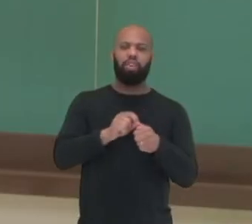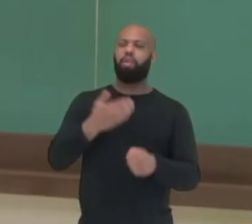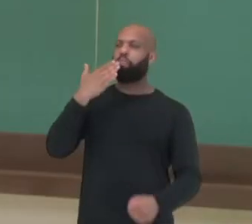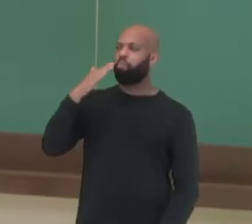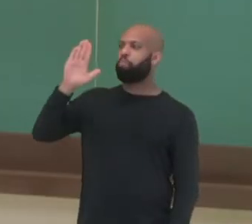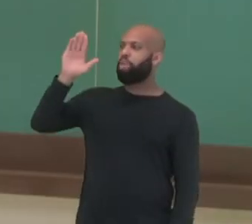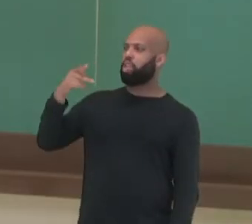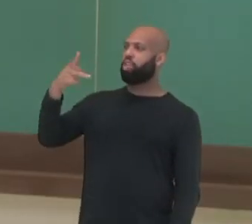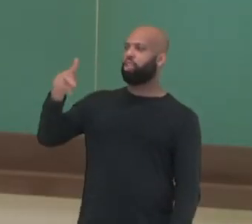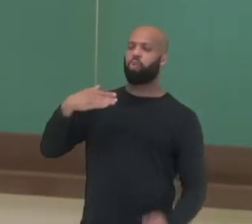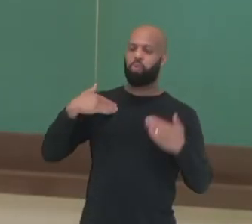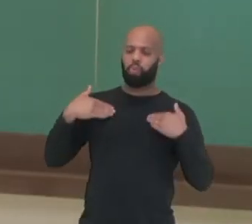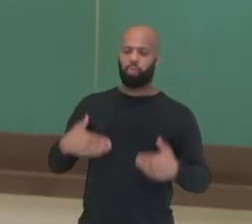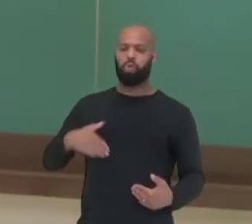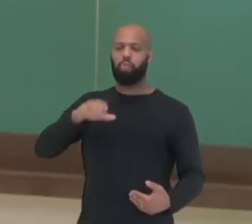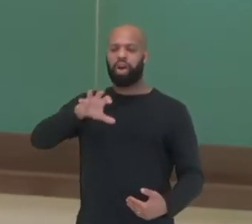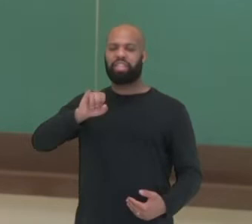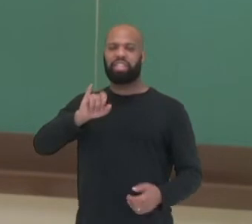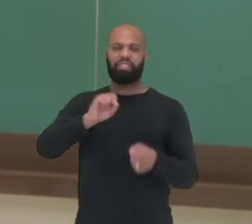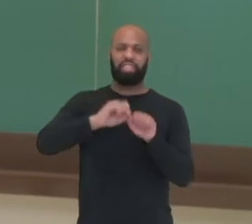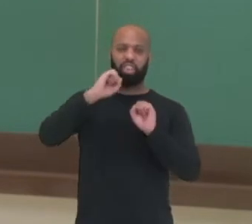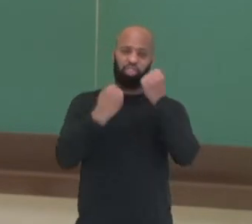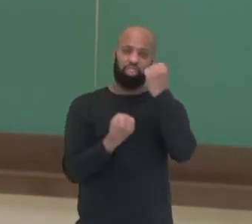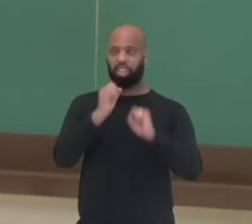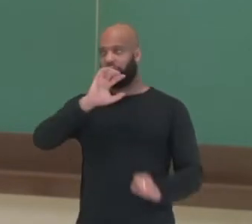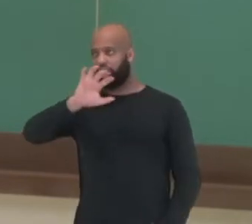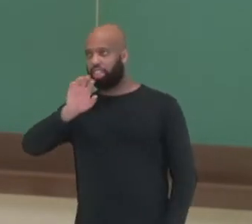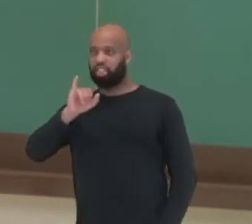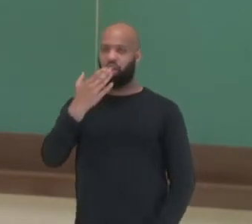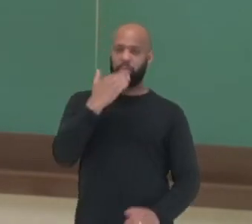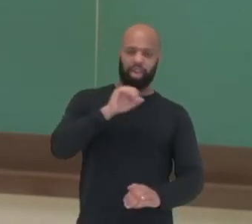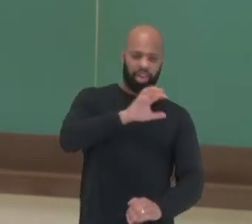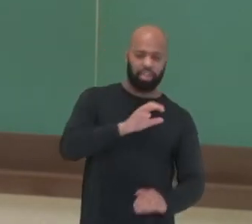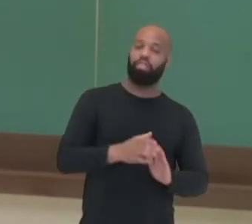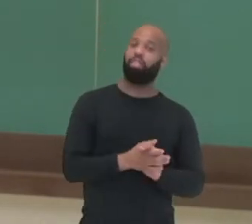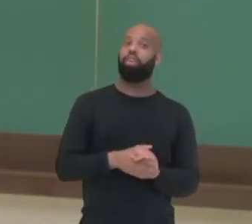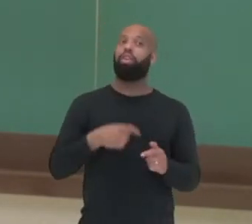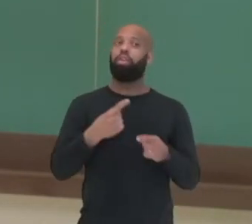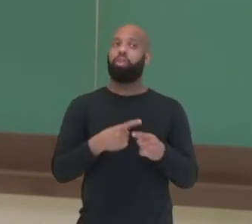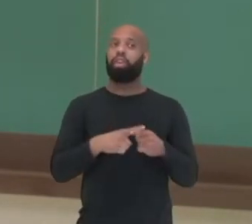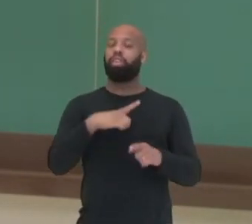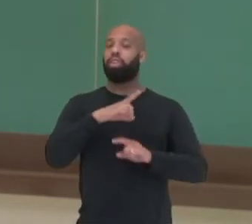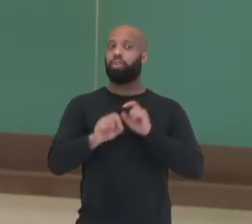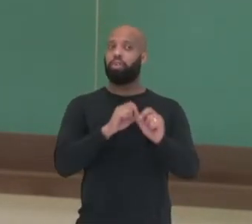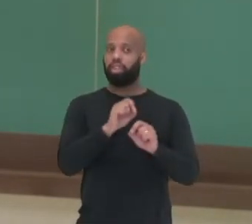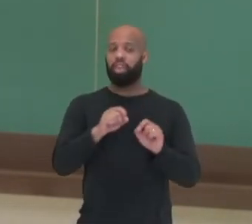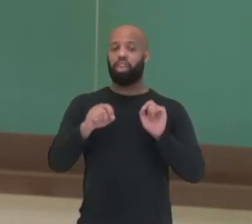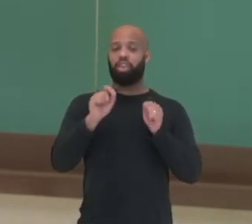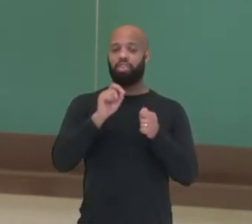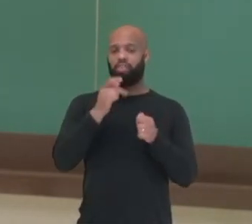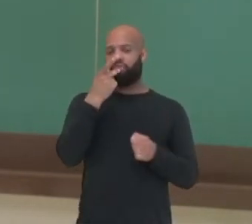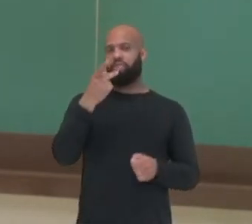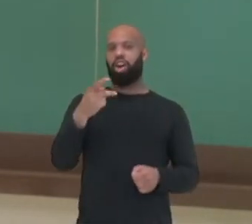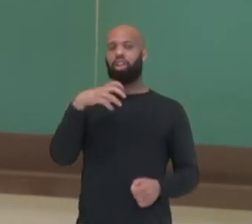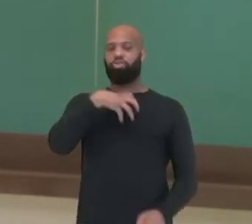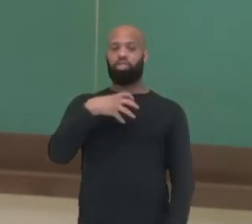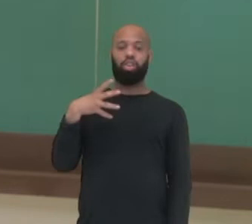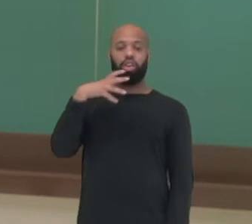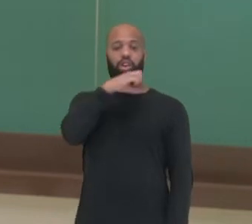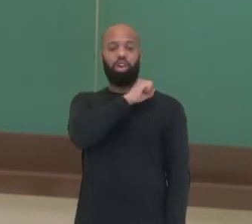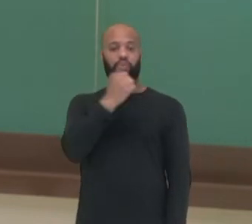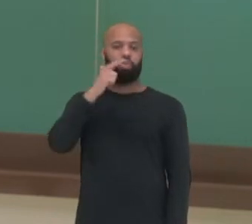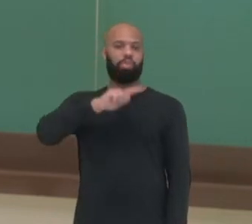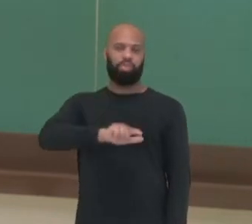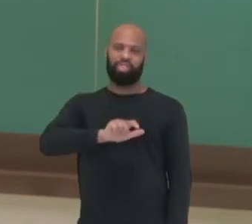às ginásticas? O que você acha? Muitas vezes ela diz que é uma maneira mais rápida de se conseguir